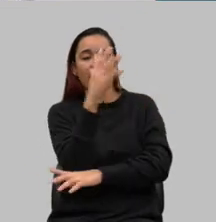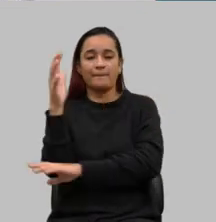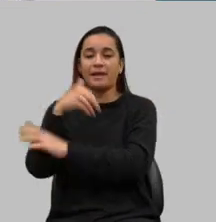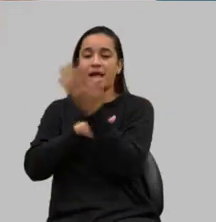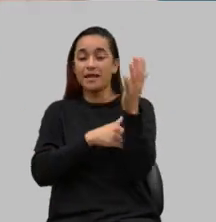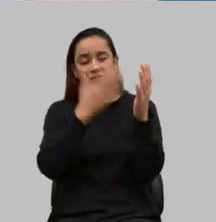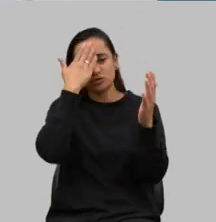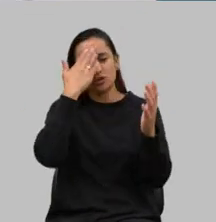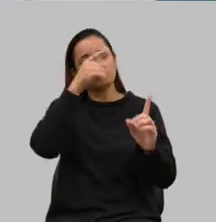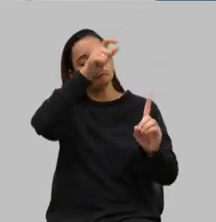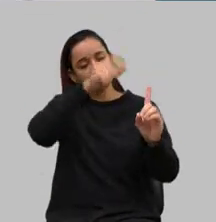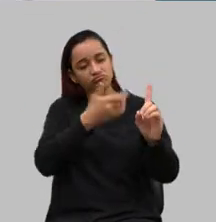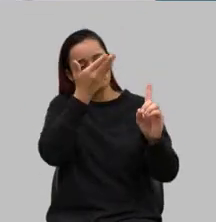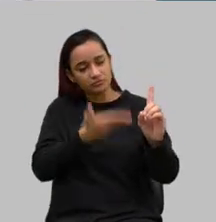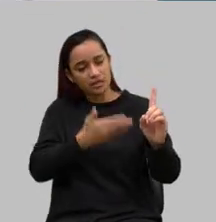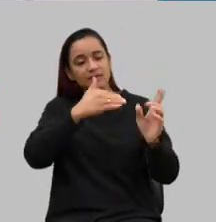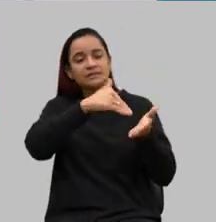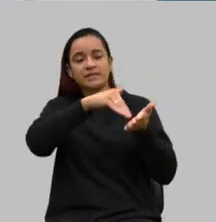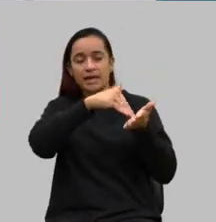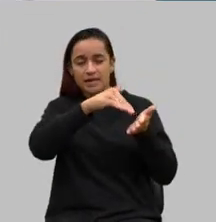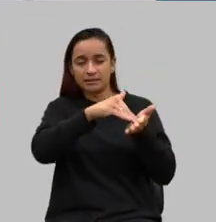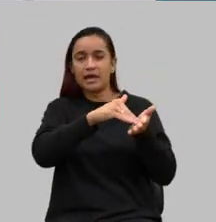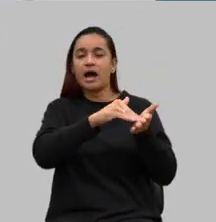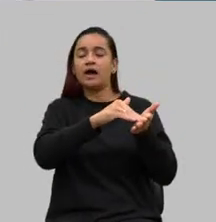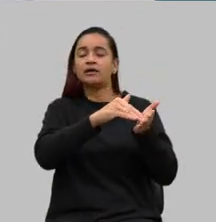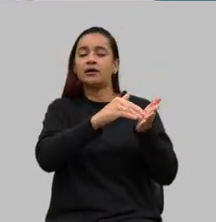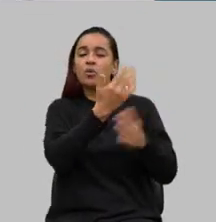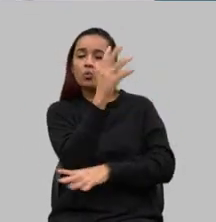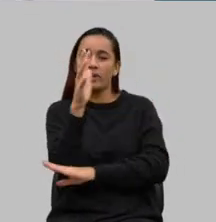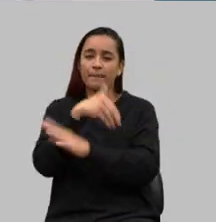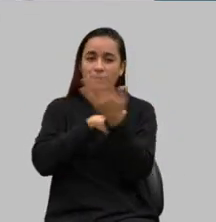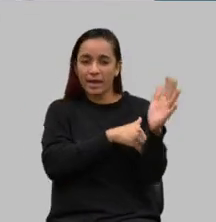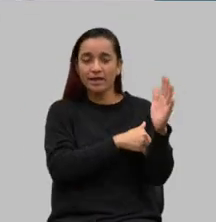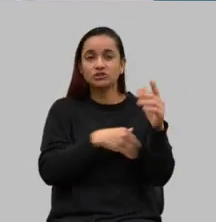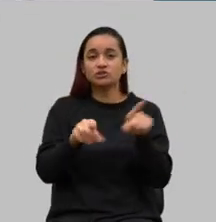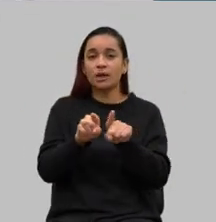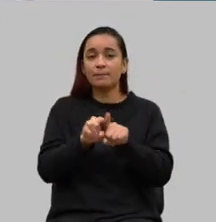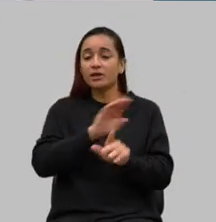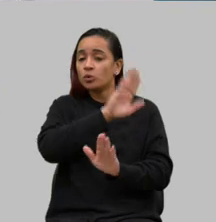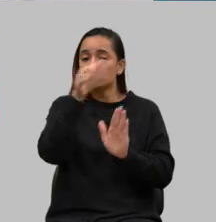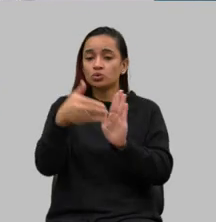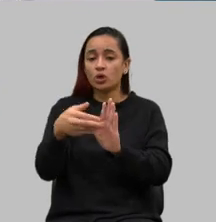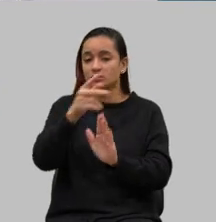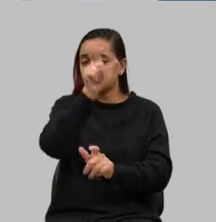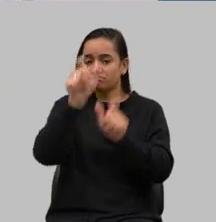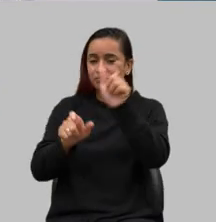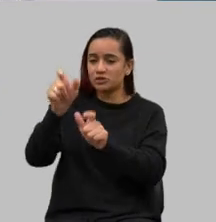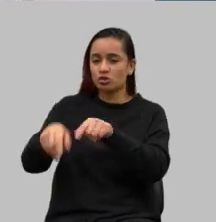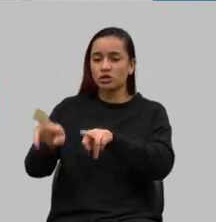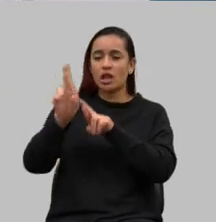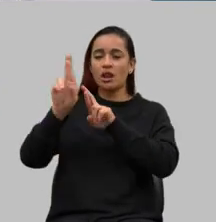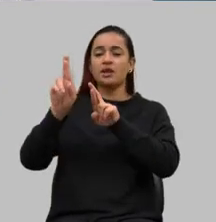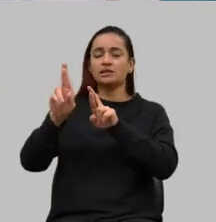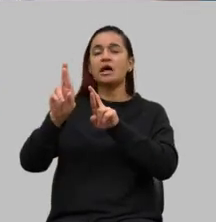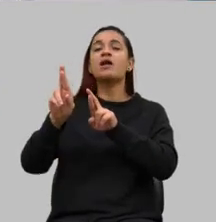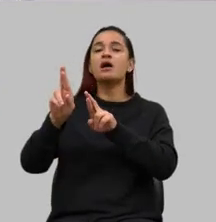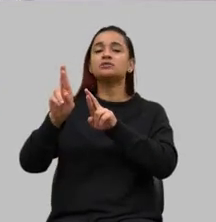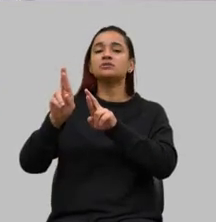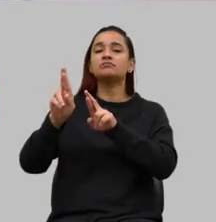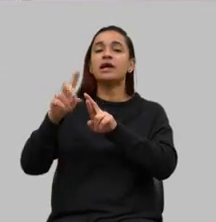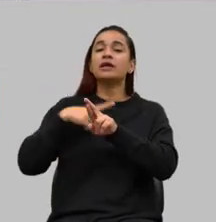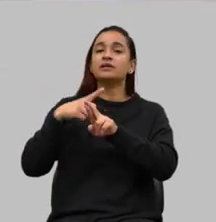Ambiente toda a assessoria eh e as lideranças hoje eh que estão nas indiretas e de ter